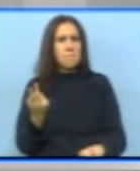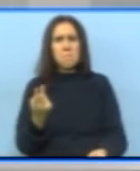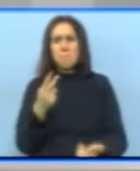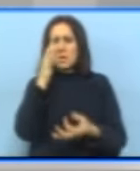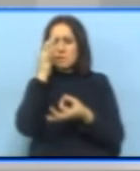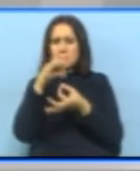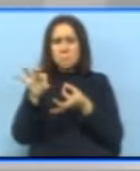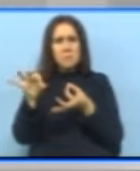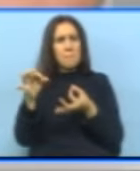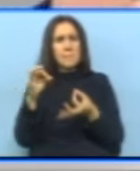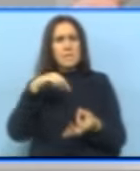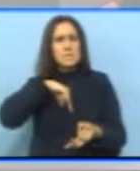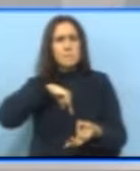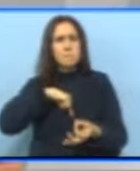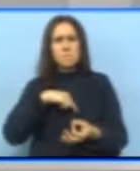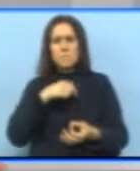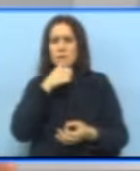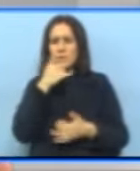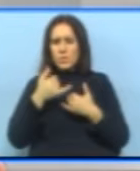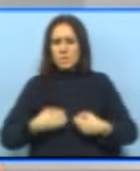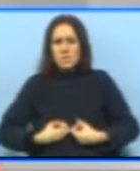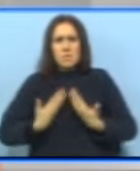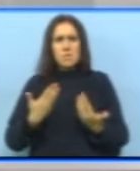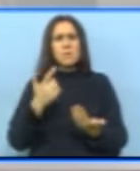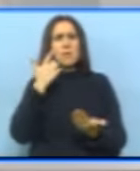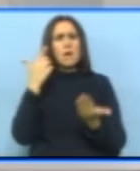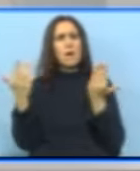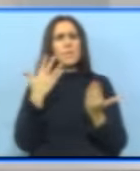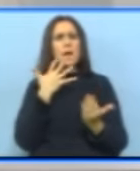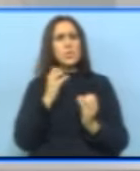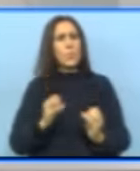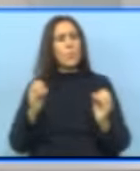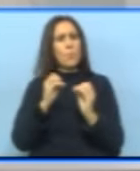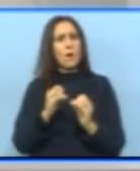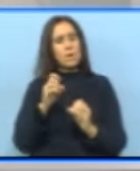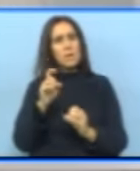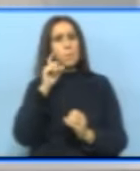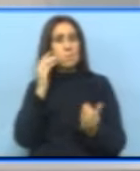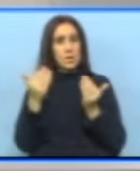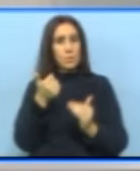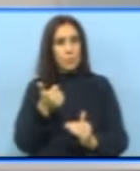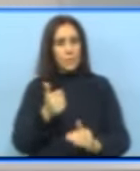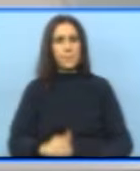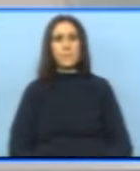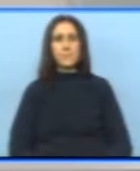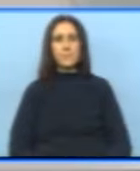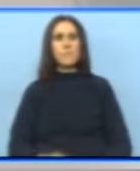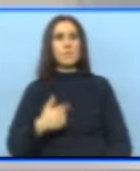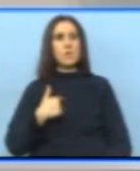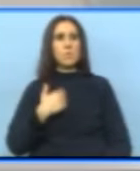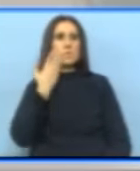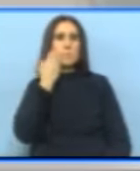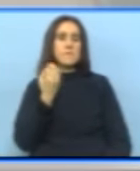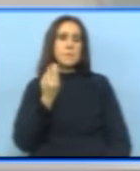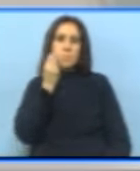há uma violência à flor da pele, que se perde esta proporcionalidade, que já seria um equilíbrio bom. Portanto, eu creio que claro que tem